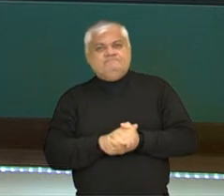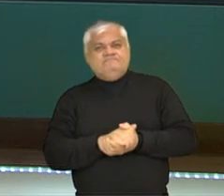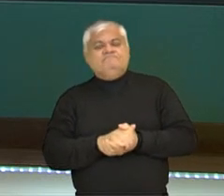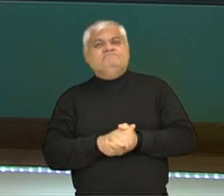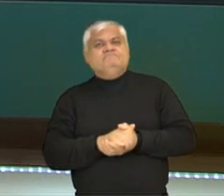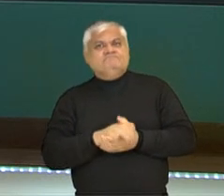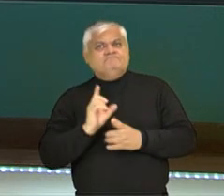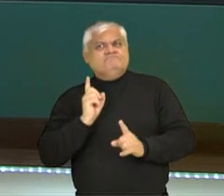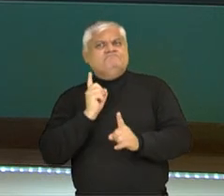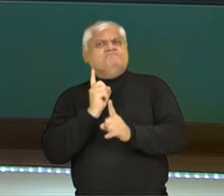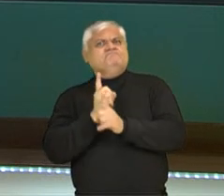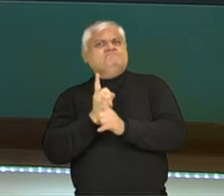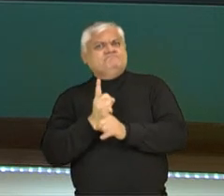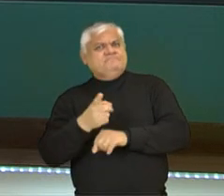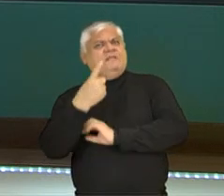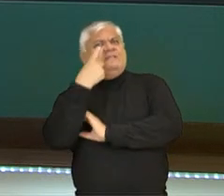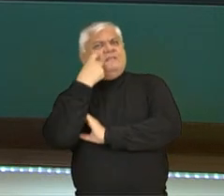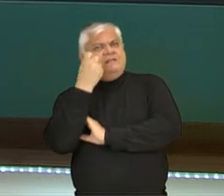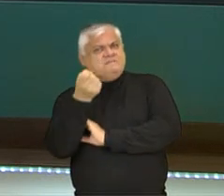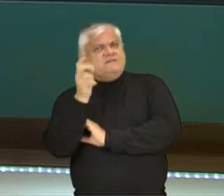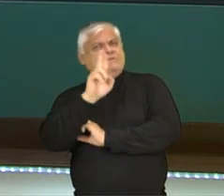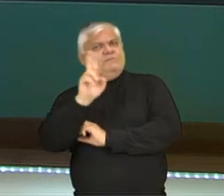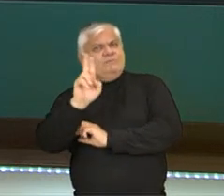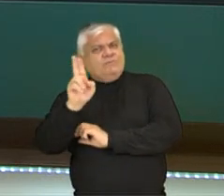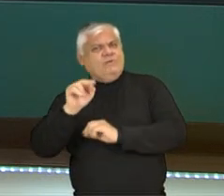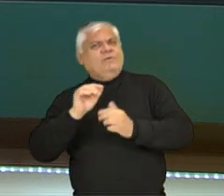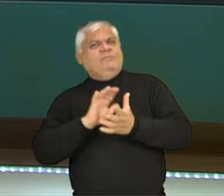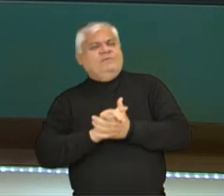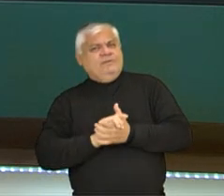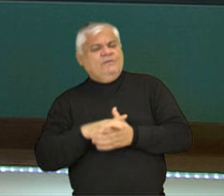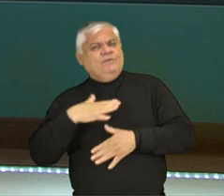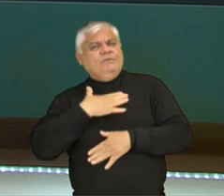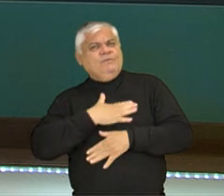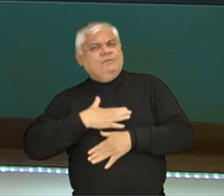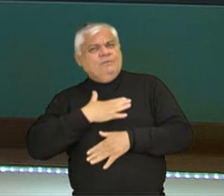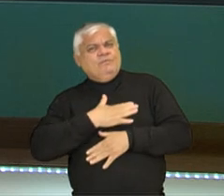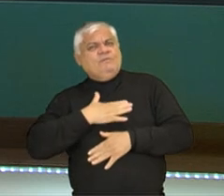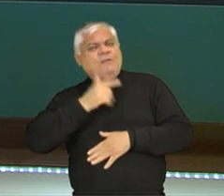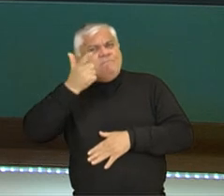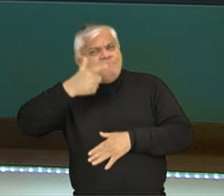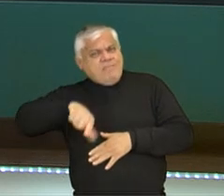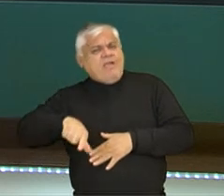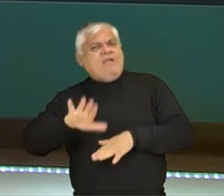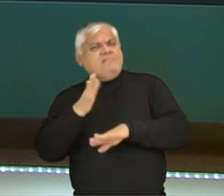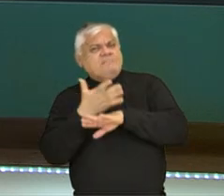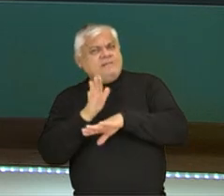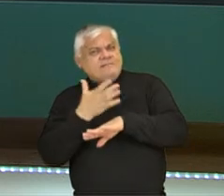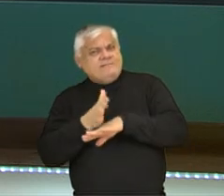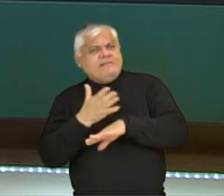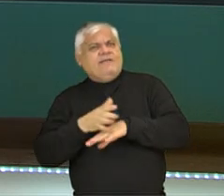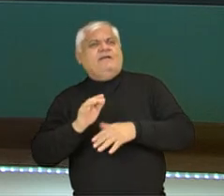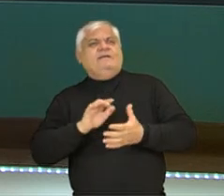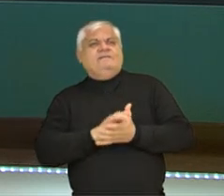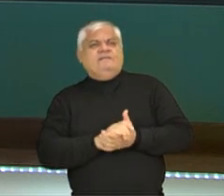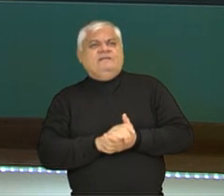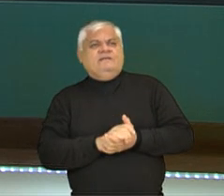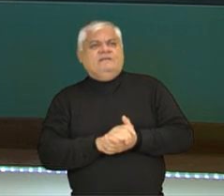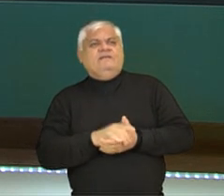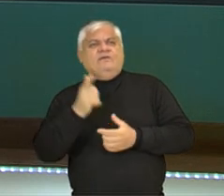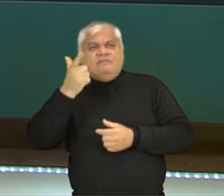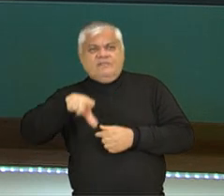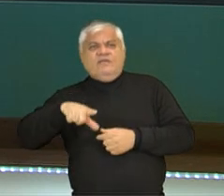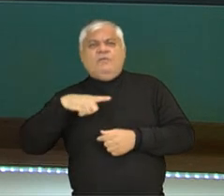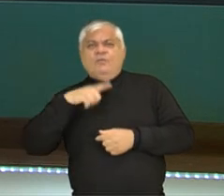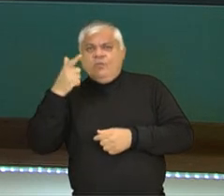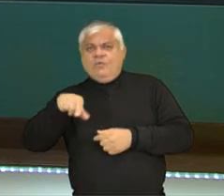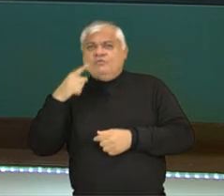achei assim um pouco interessante este nome, professor. Gostaria de praticar com mais um. Sim, e tem outro